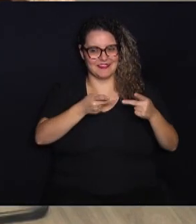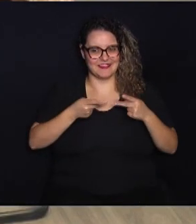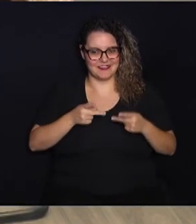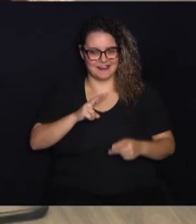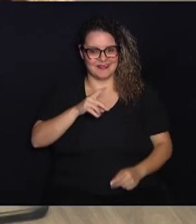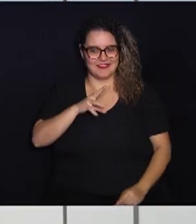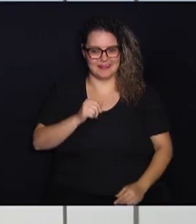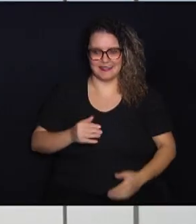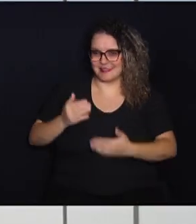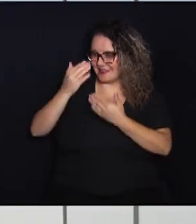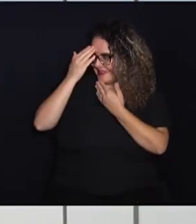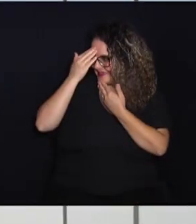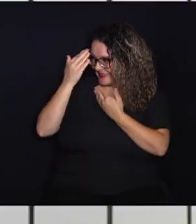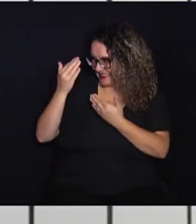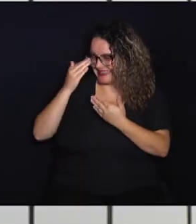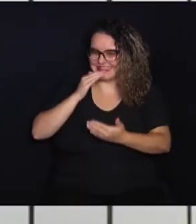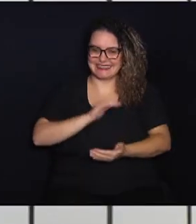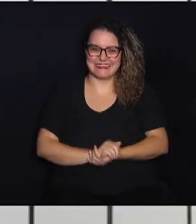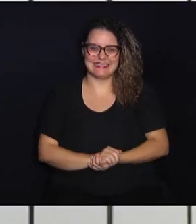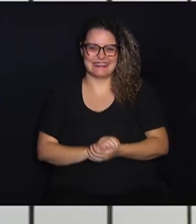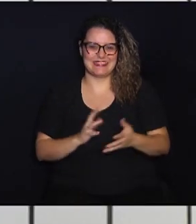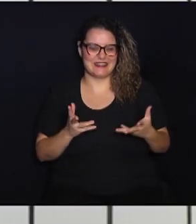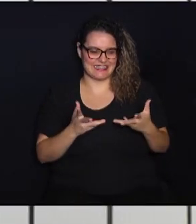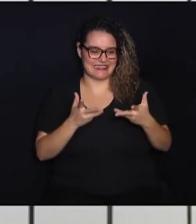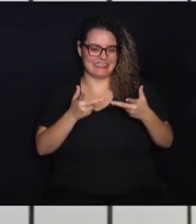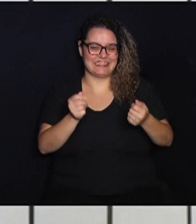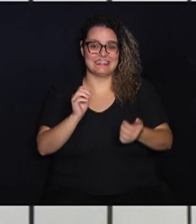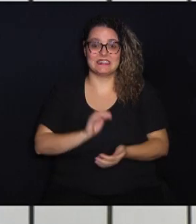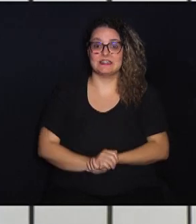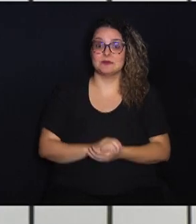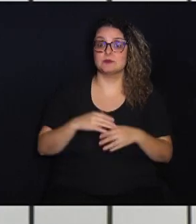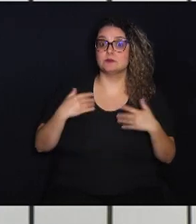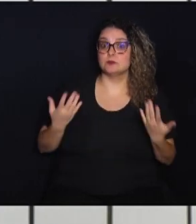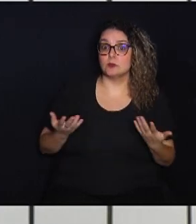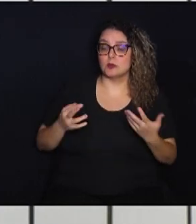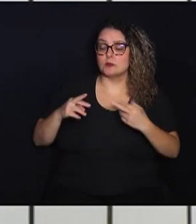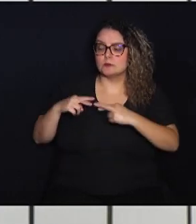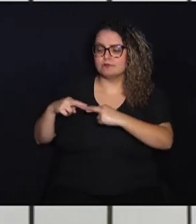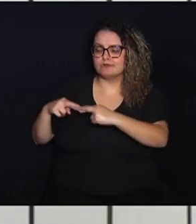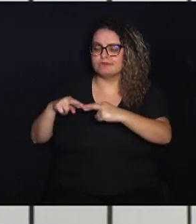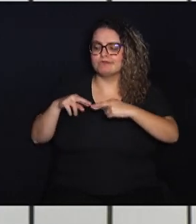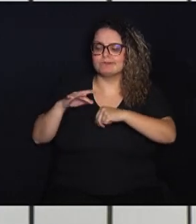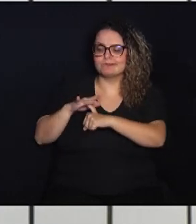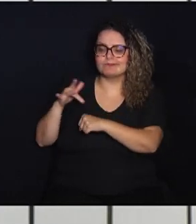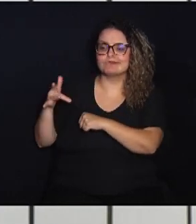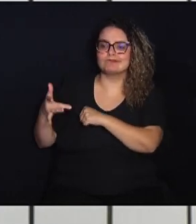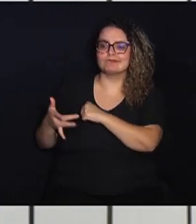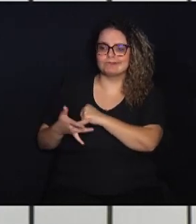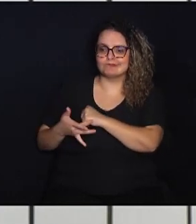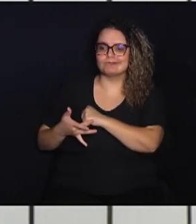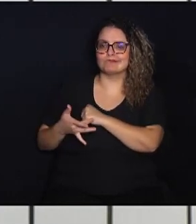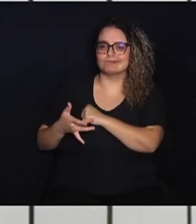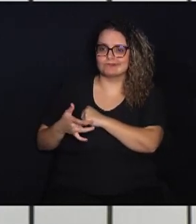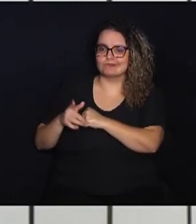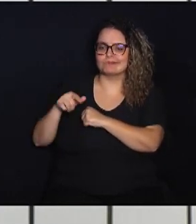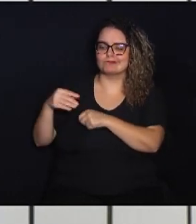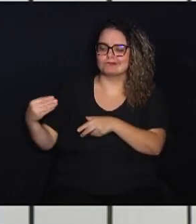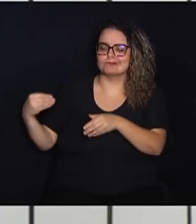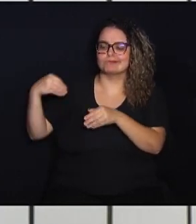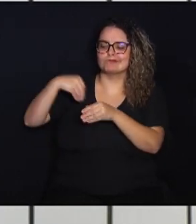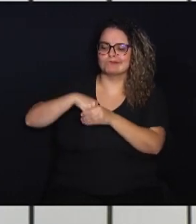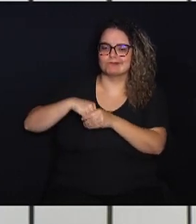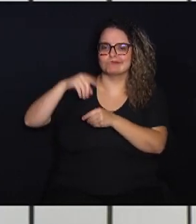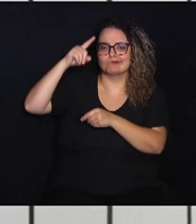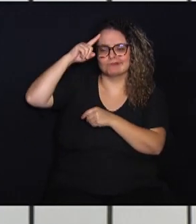Viviane. Muito obrigada. Maravilha, olha gente, vamos lá. As redes sociais já são uma parte integral da